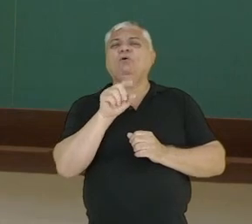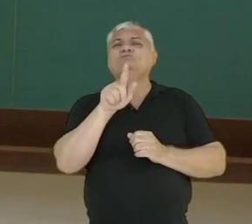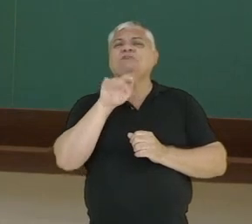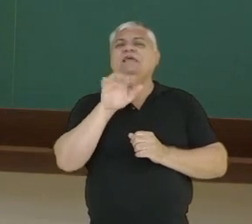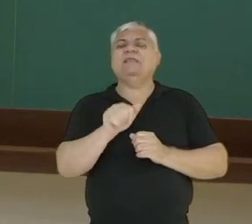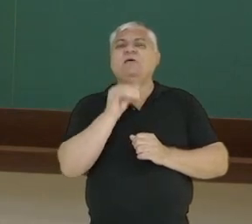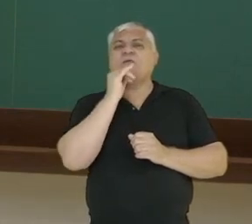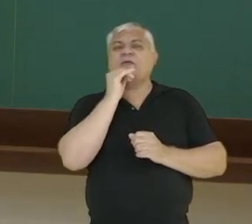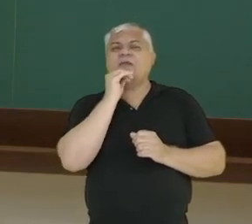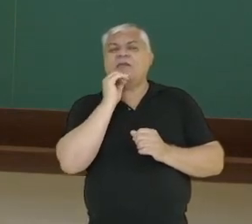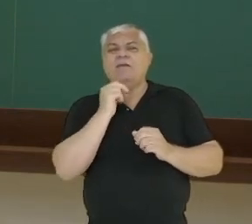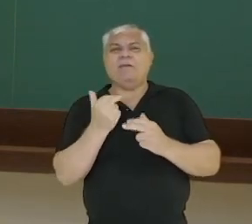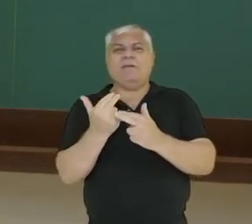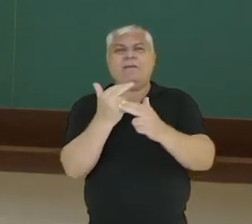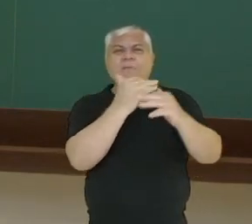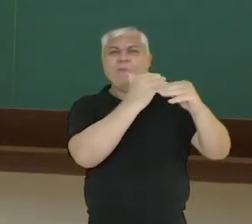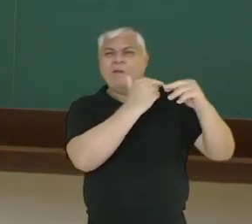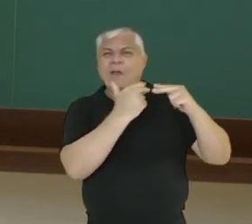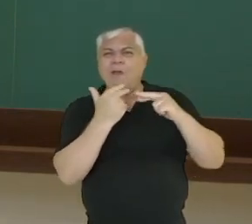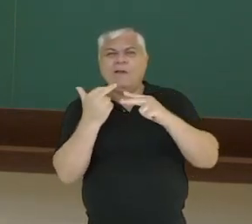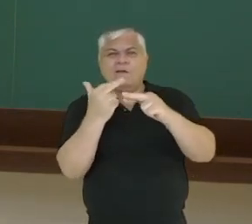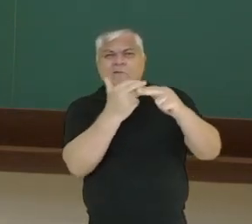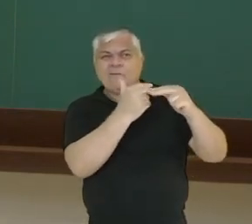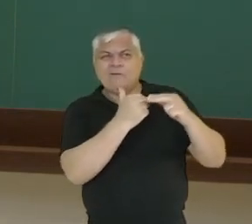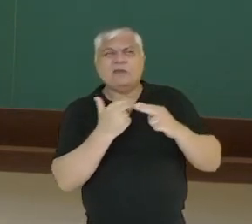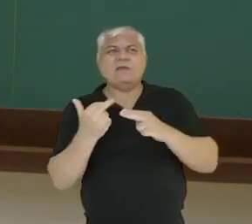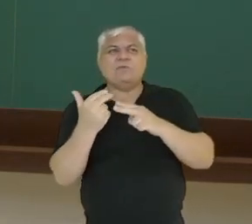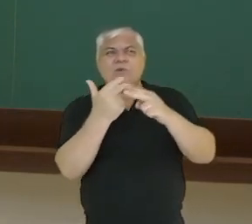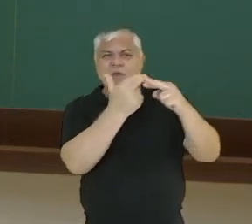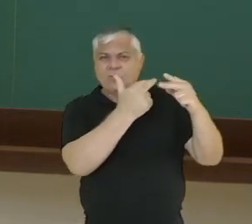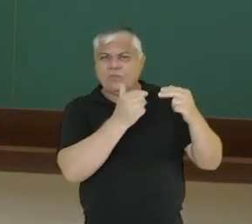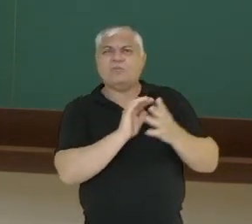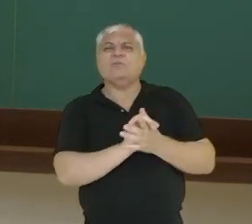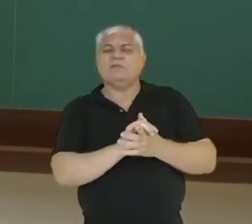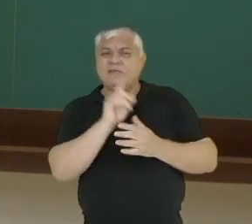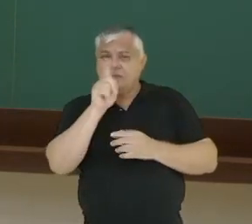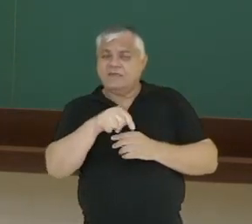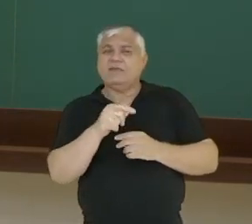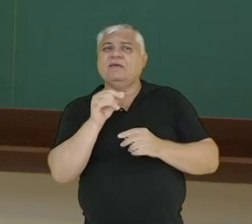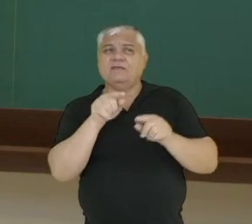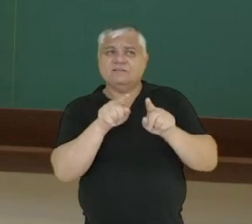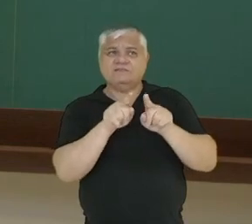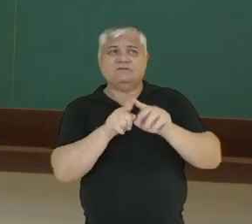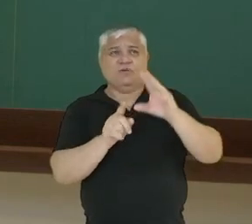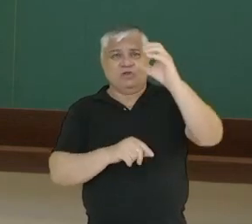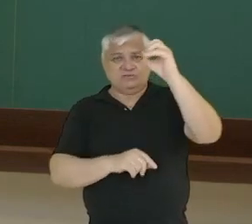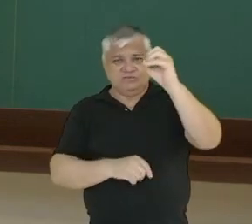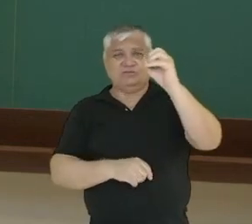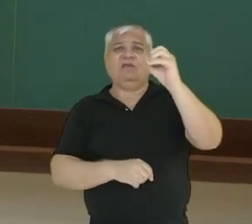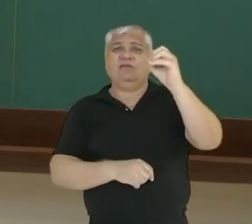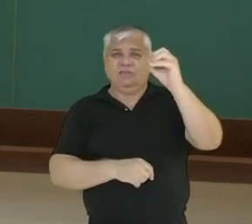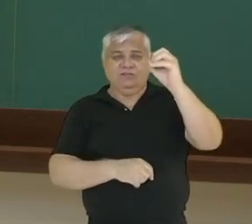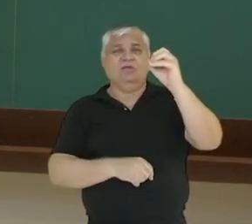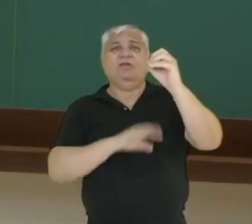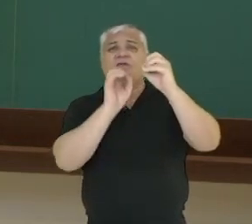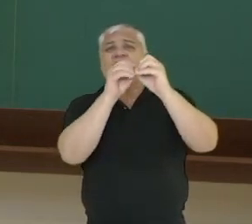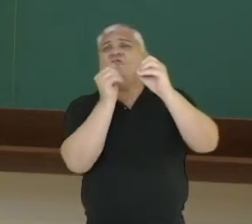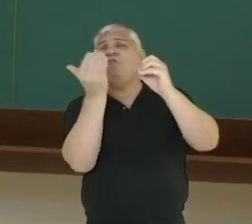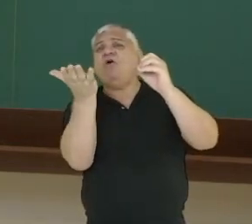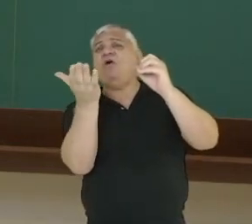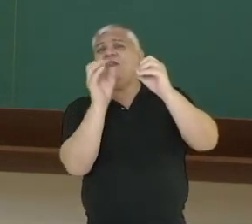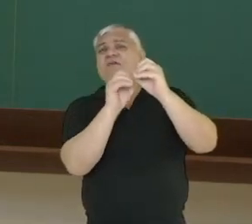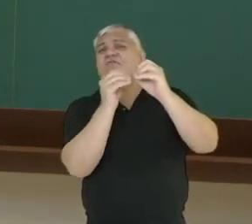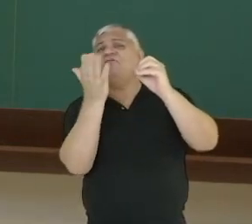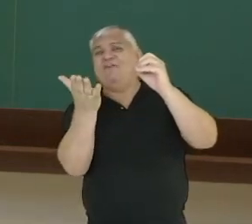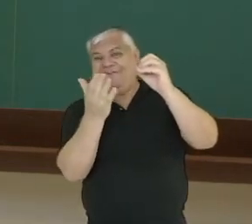homogênea. Professor, homogênea, professor? Sim, homogênea porque o oxigênio está fora da